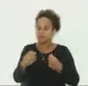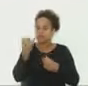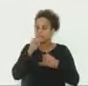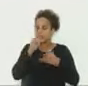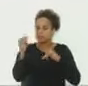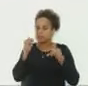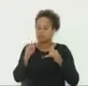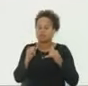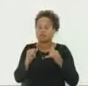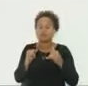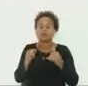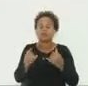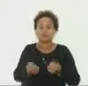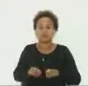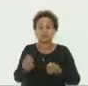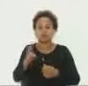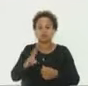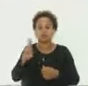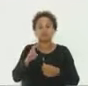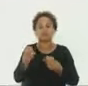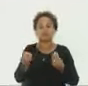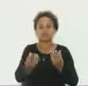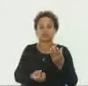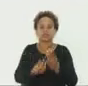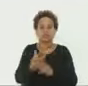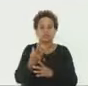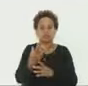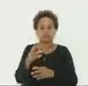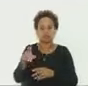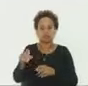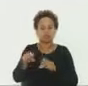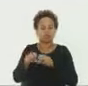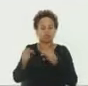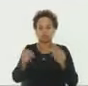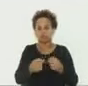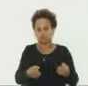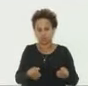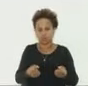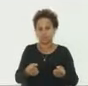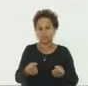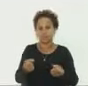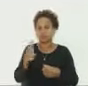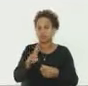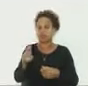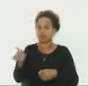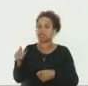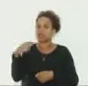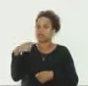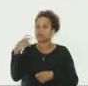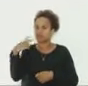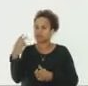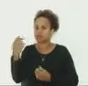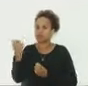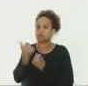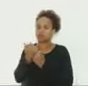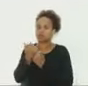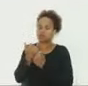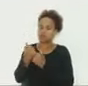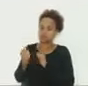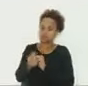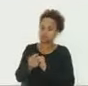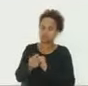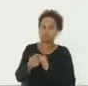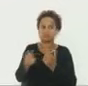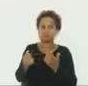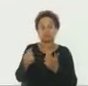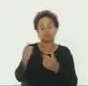e não para destruir. Utilizem-se do vereador aliado de vocês, já que acham que a presença dele faz alguma diferença